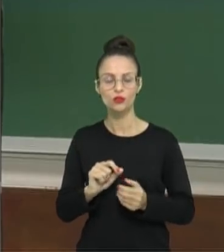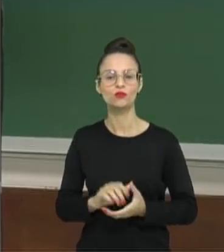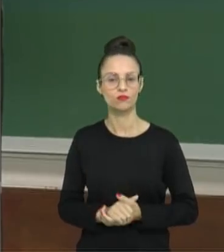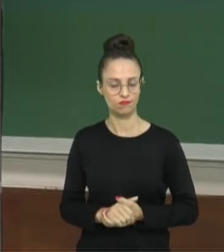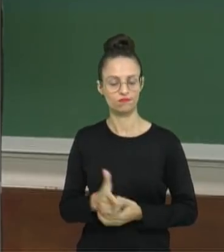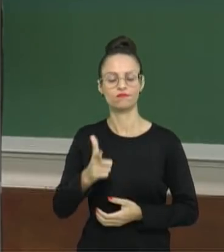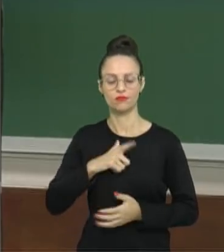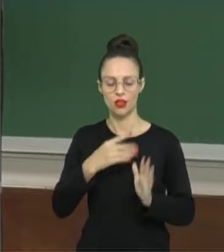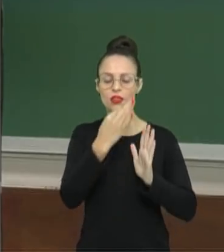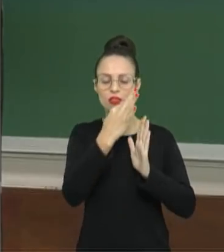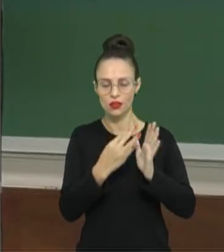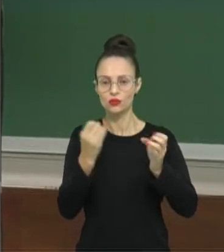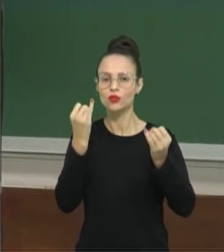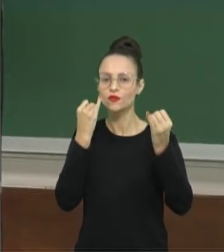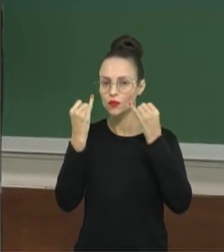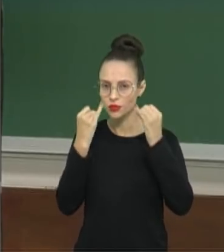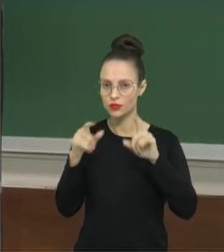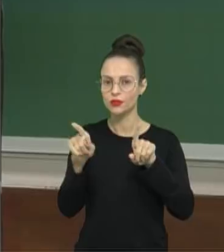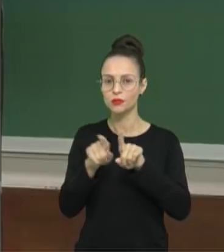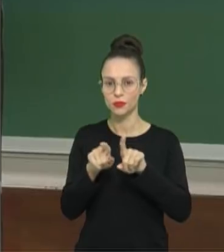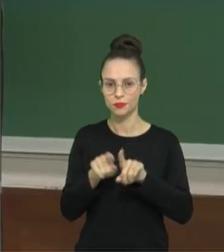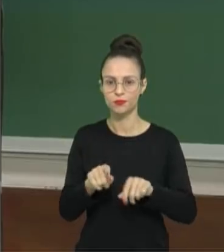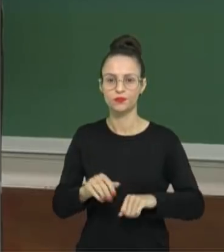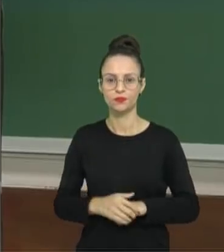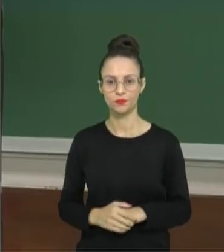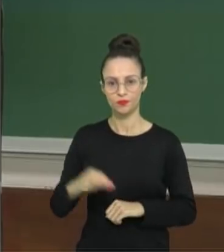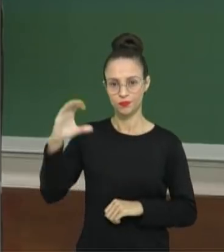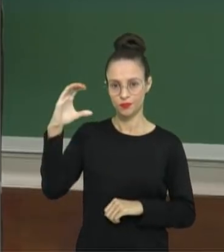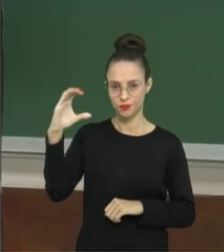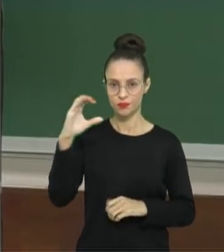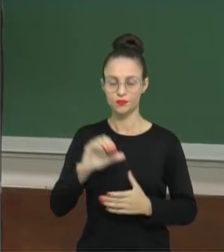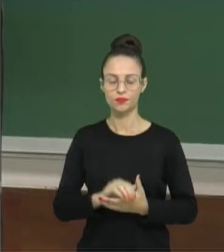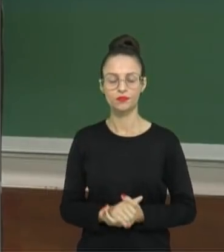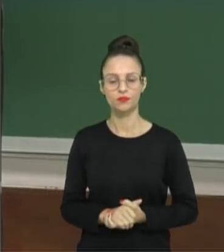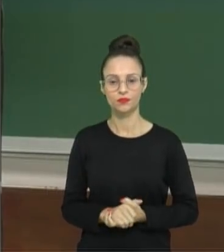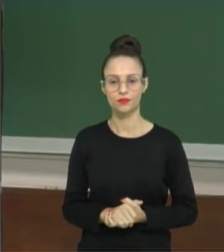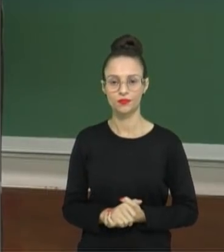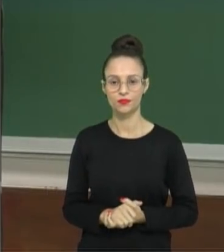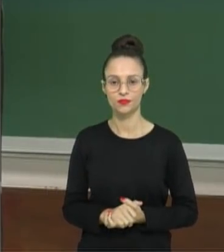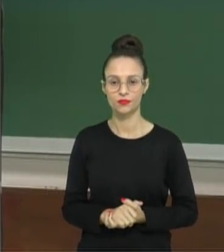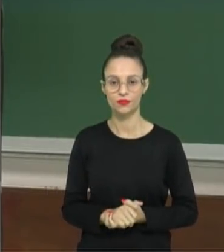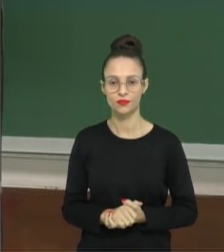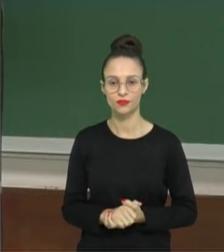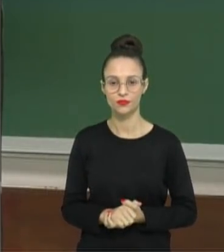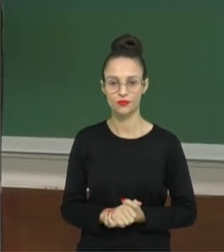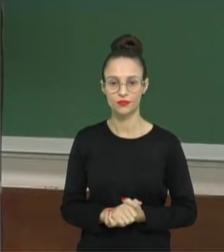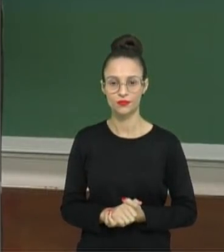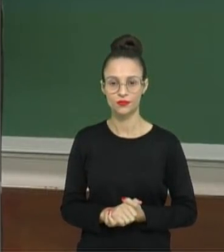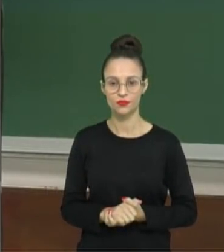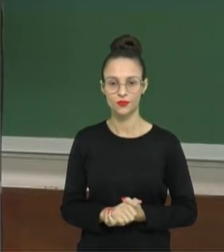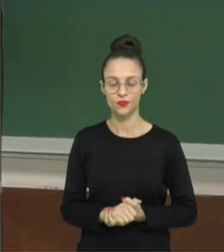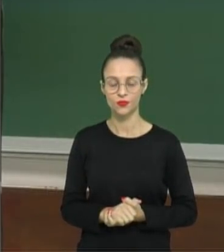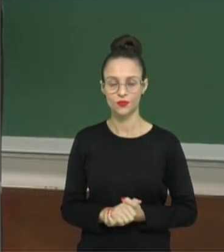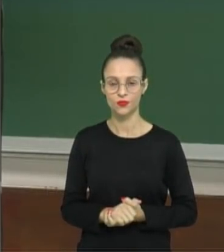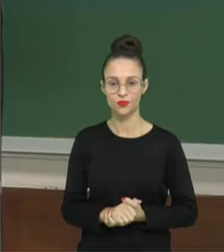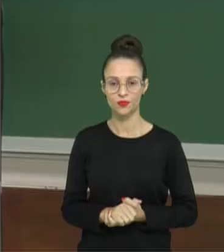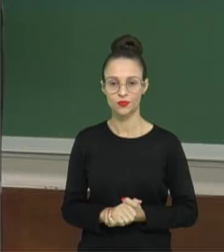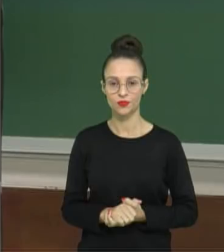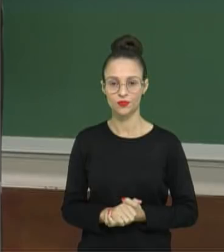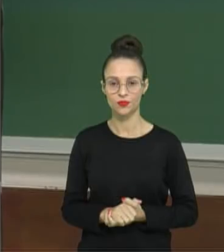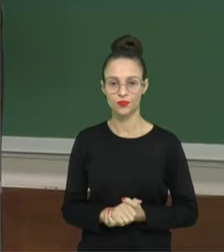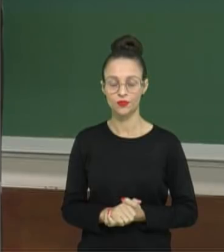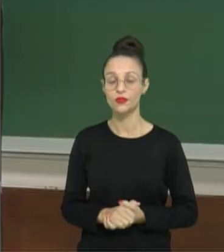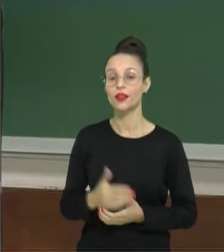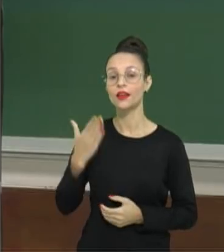essa informação aqui no texto também. E letra C, are the kids playing basketball?